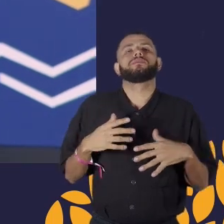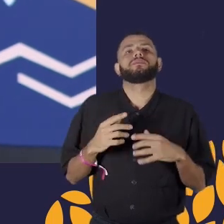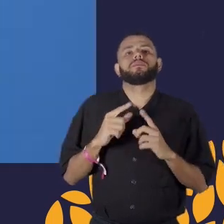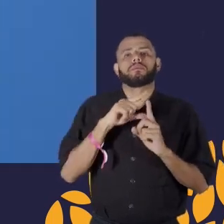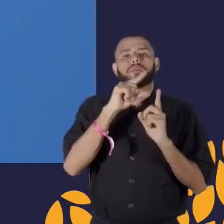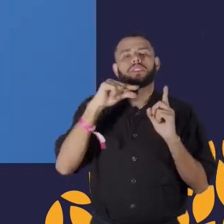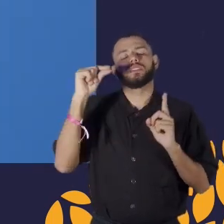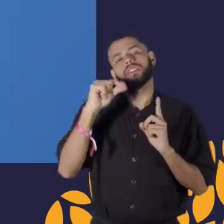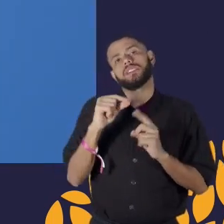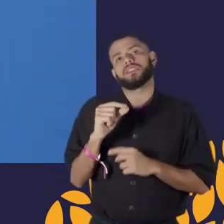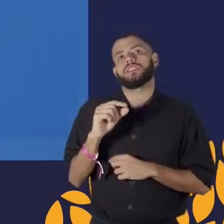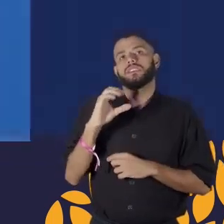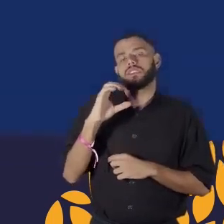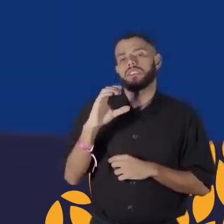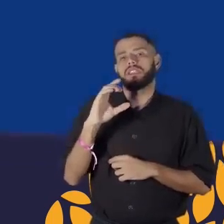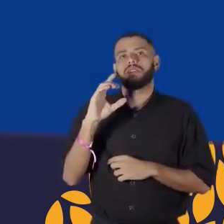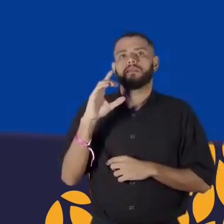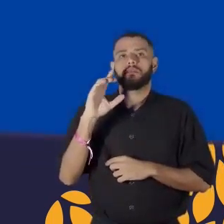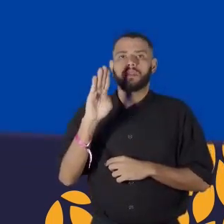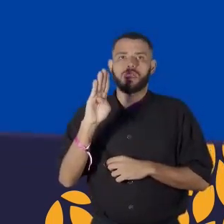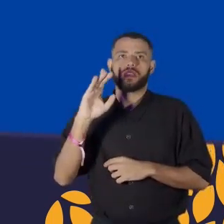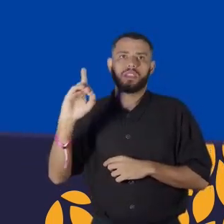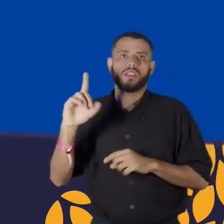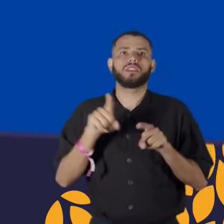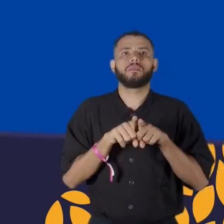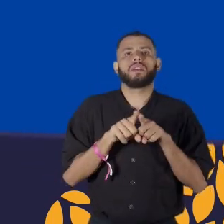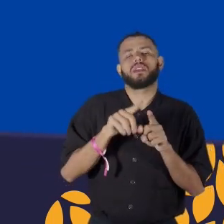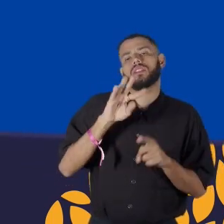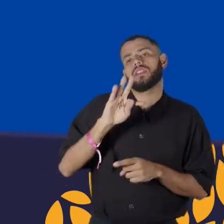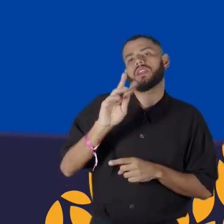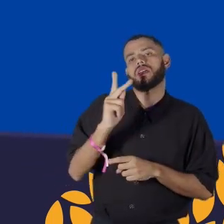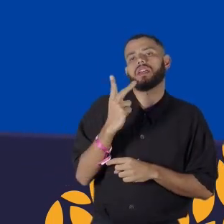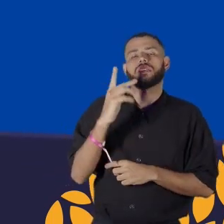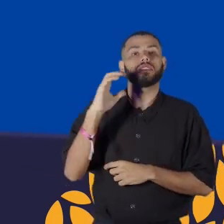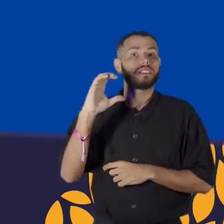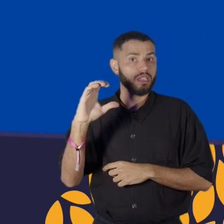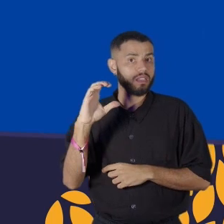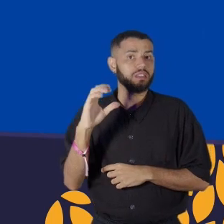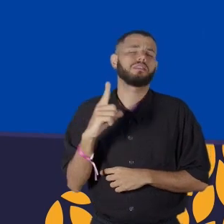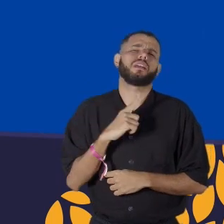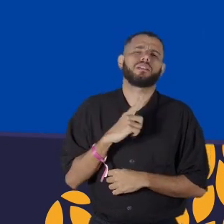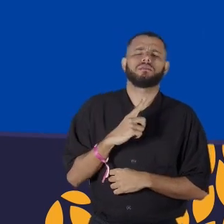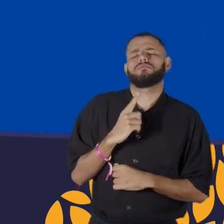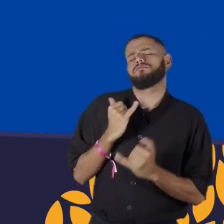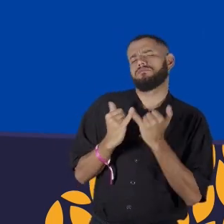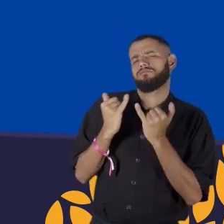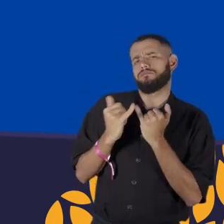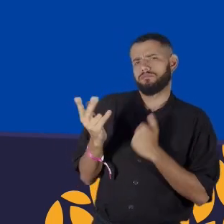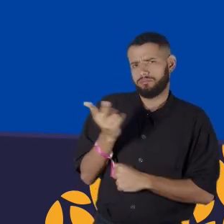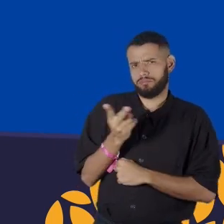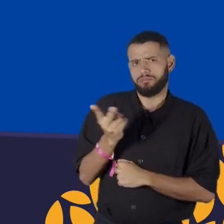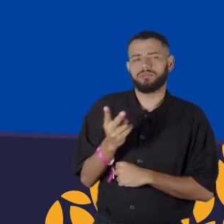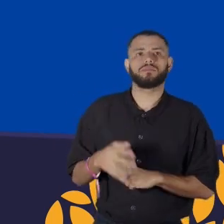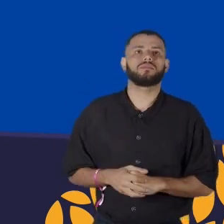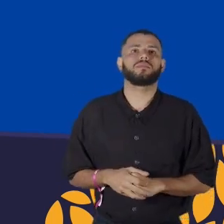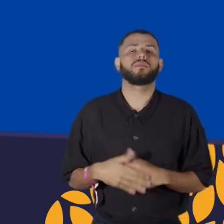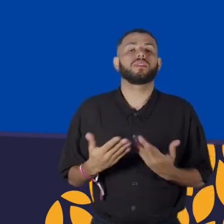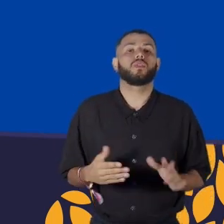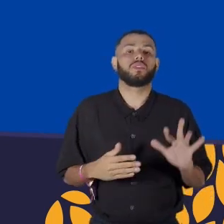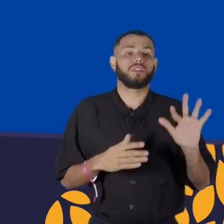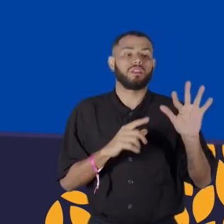quanto de plantas de THC, quanto similar CBD e THC. Então, quando a gente fala de uma flor de